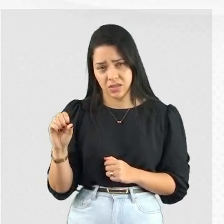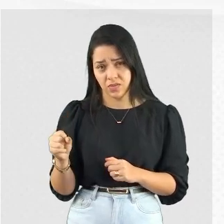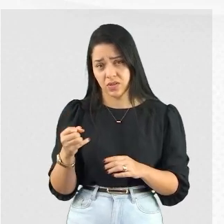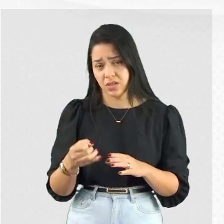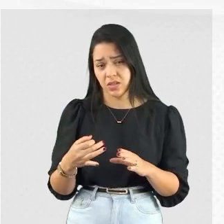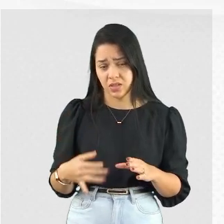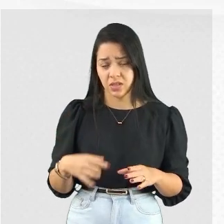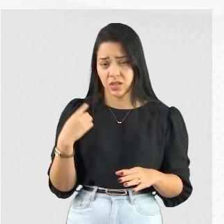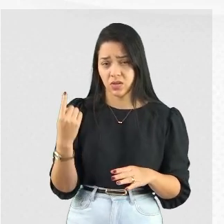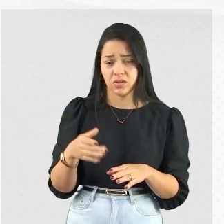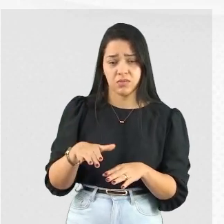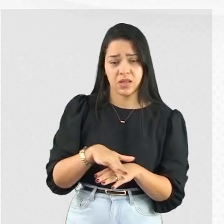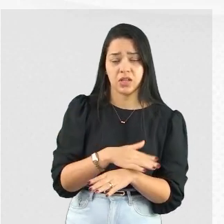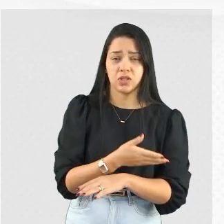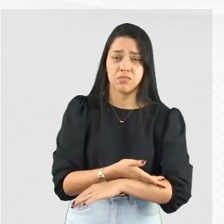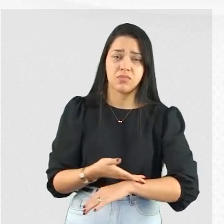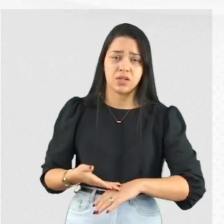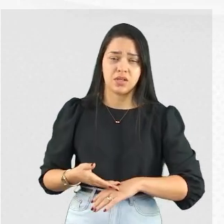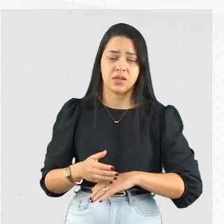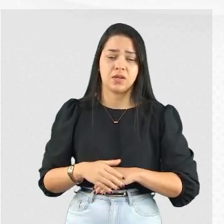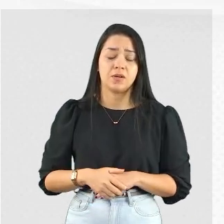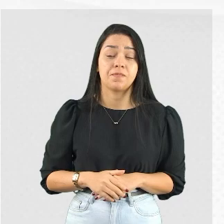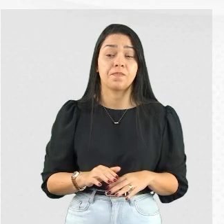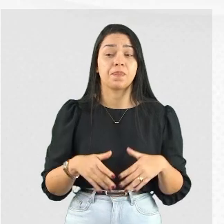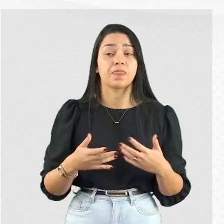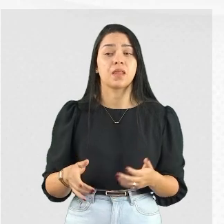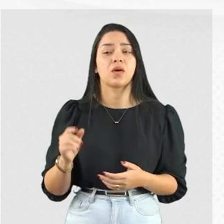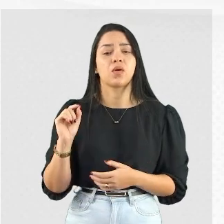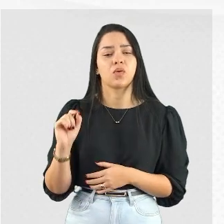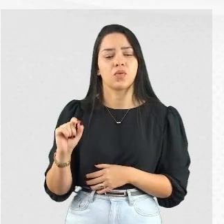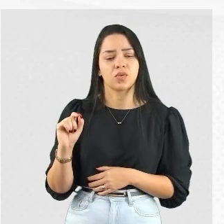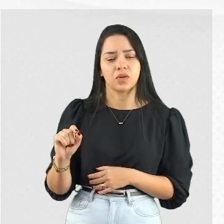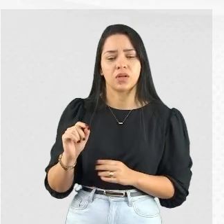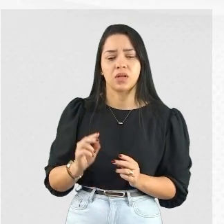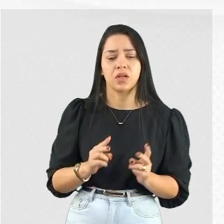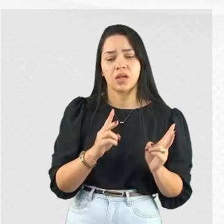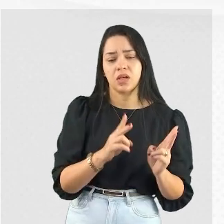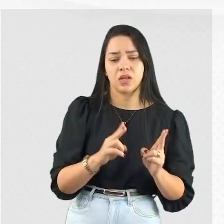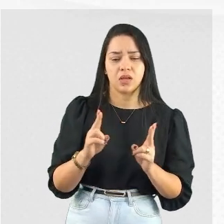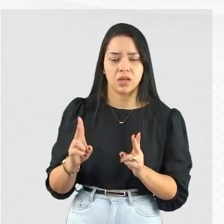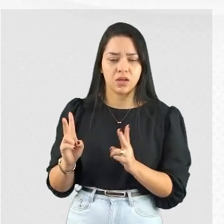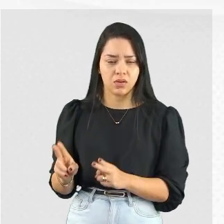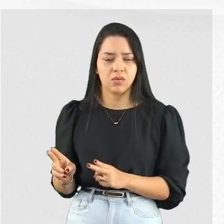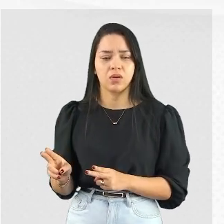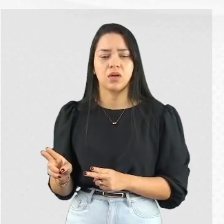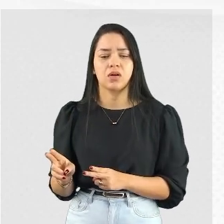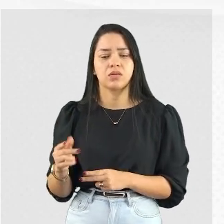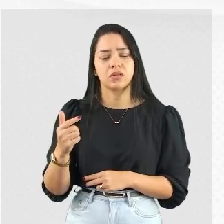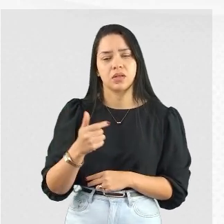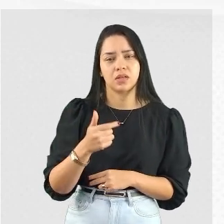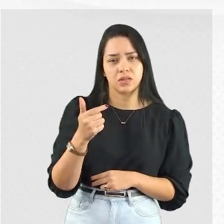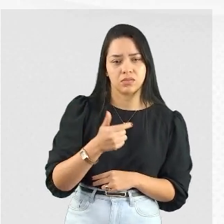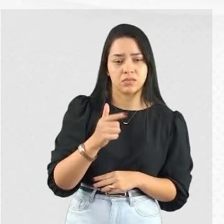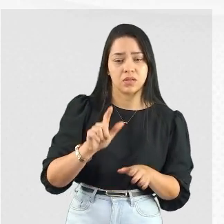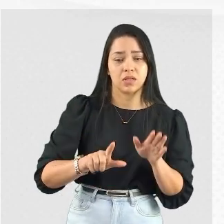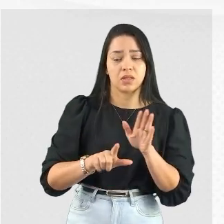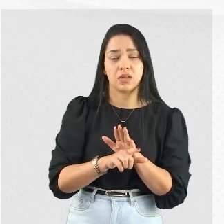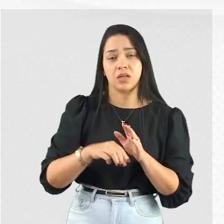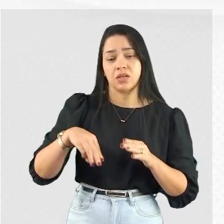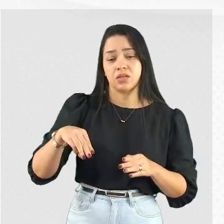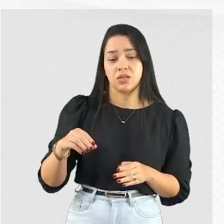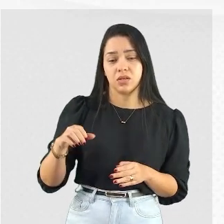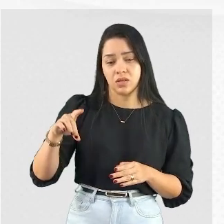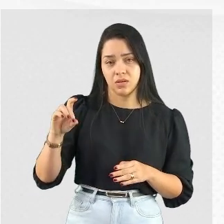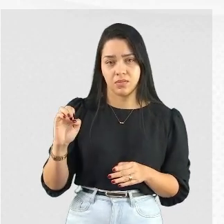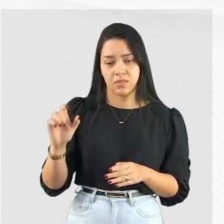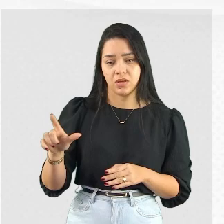a nossa pelagem branca, né? Então, ficaria, pessoal, uma proporção igualzinha à proporção da segunda lei de Mendel, né? Que é uma